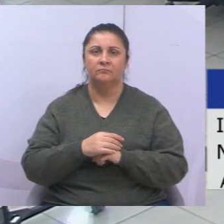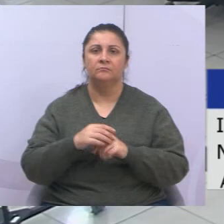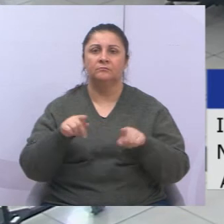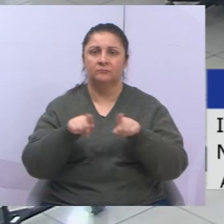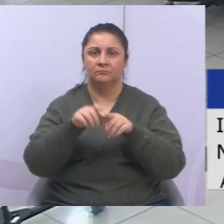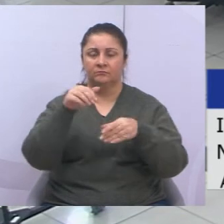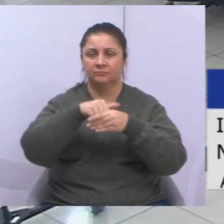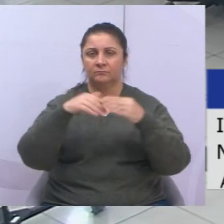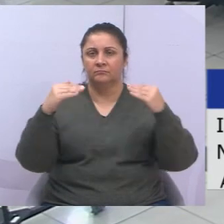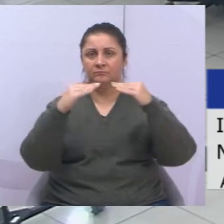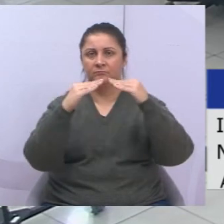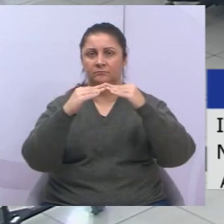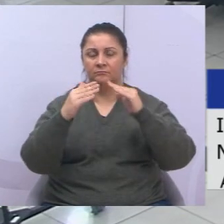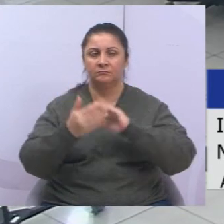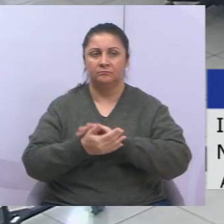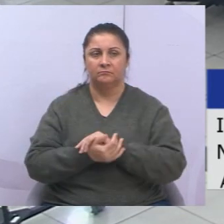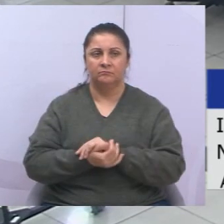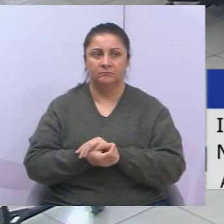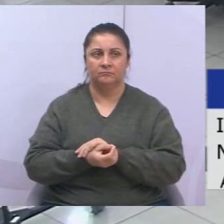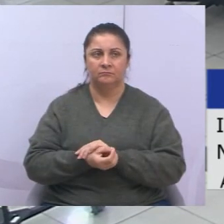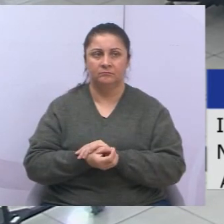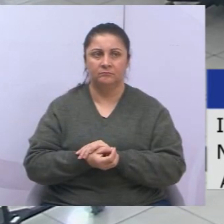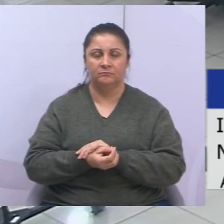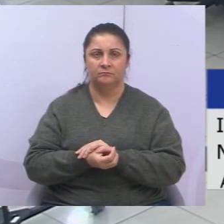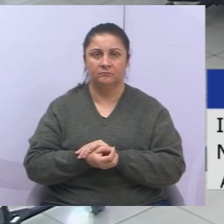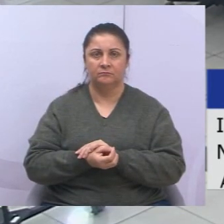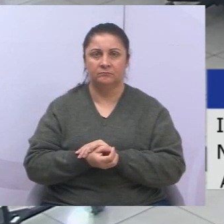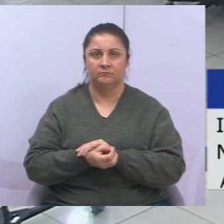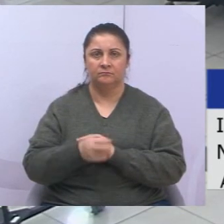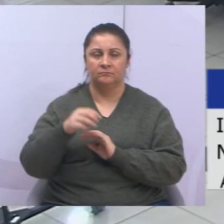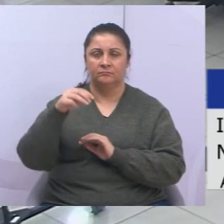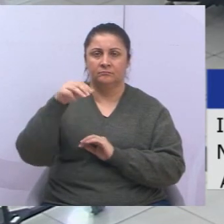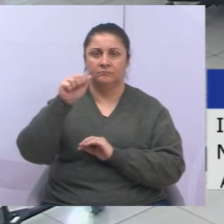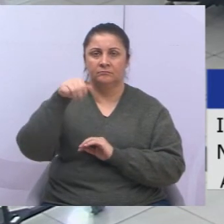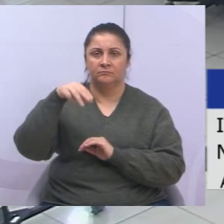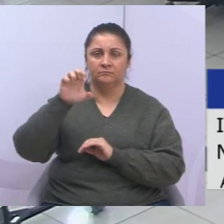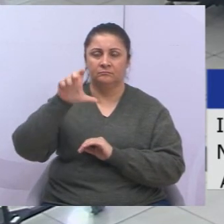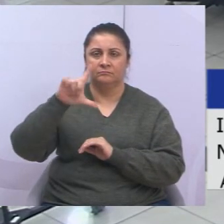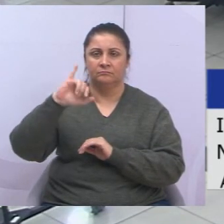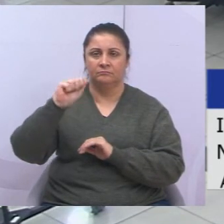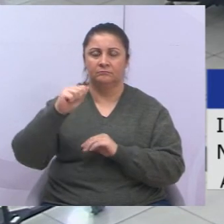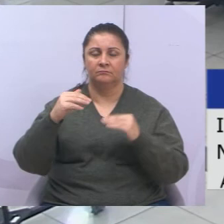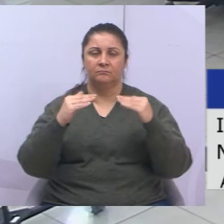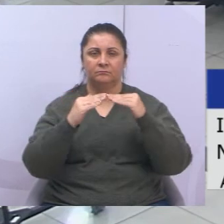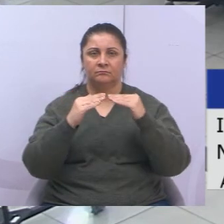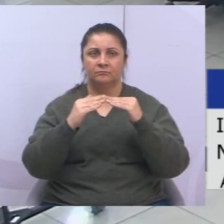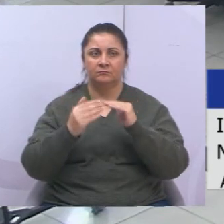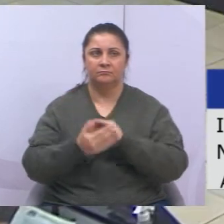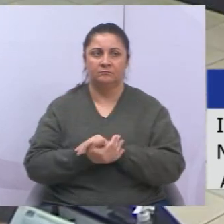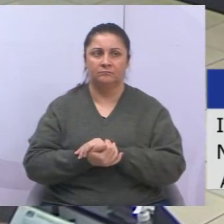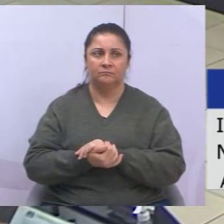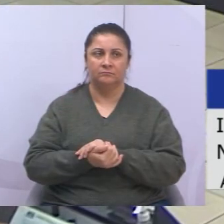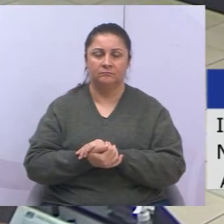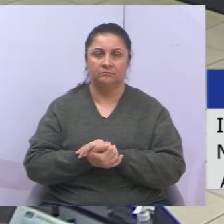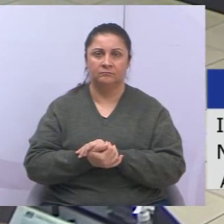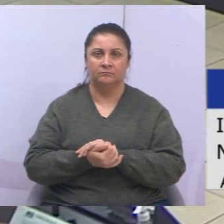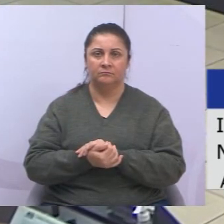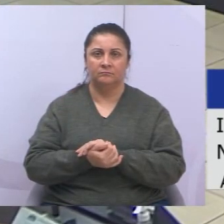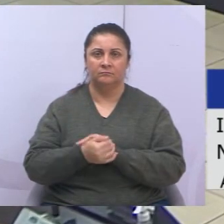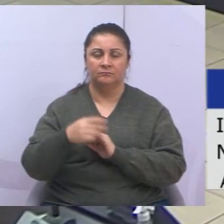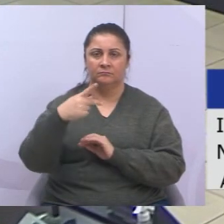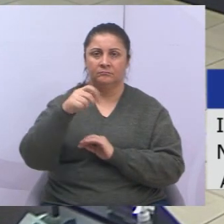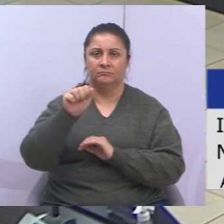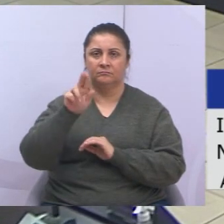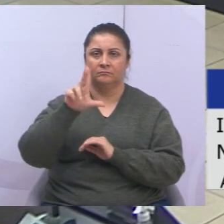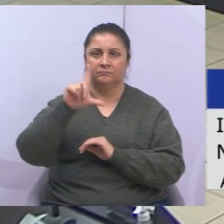será favorável ao projeto de lei. Como vota a vereadora Maria Amélia? Favorável. Como vota o vereador Paulinho